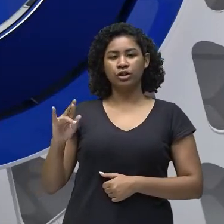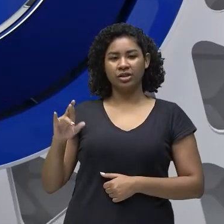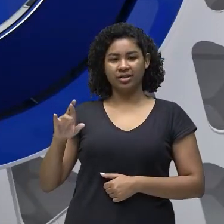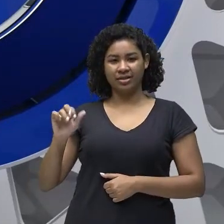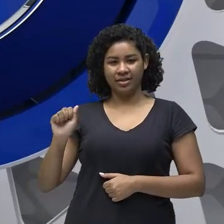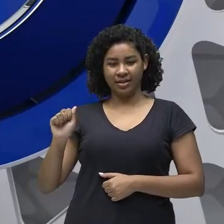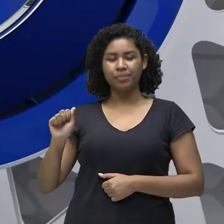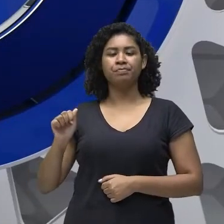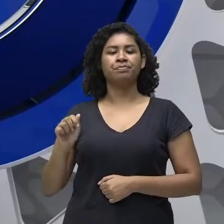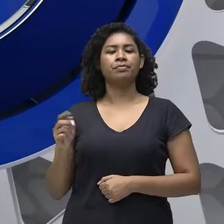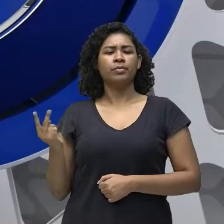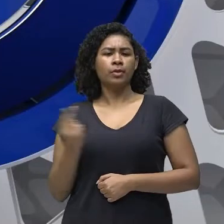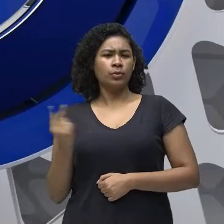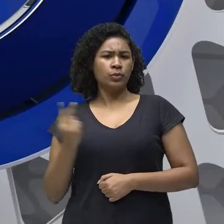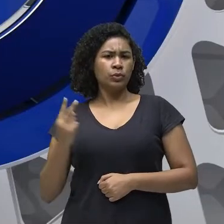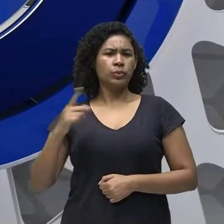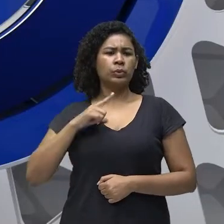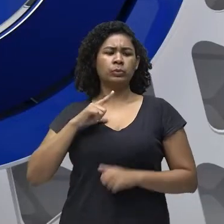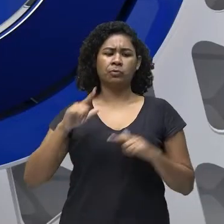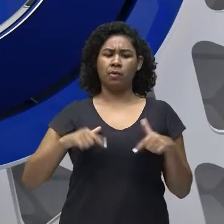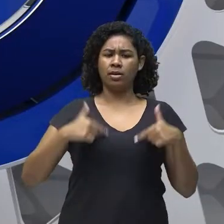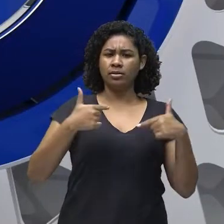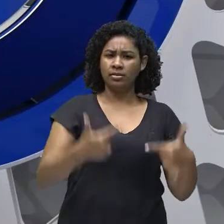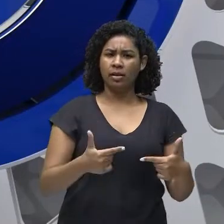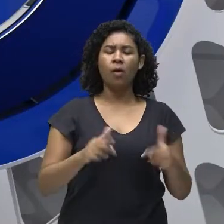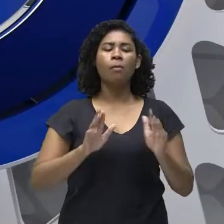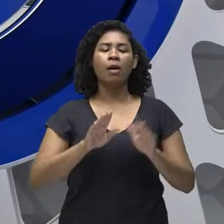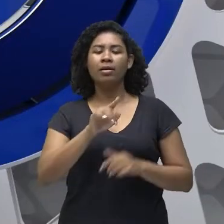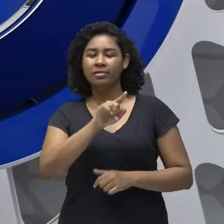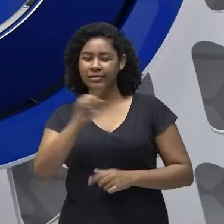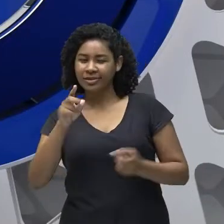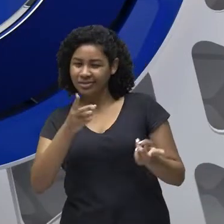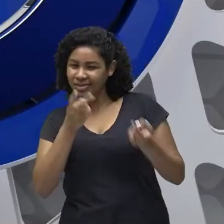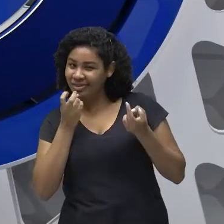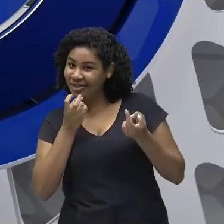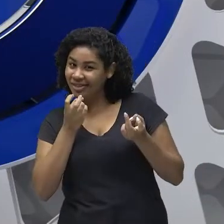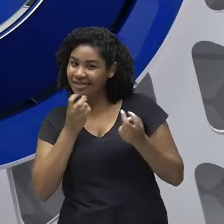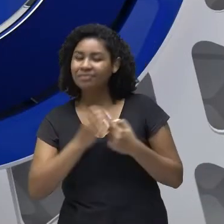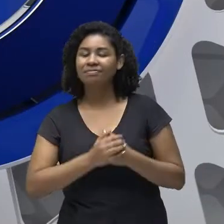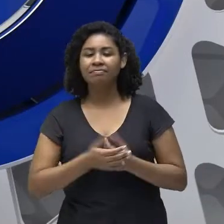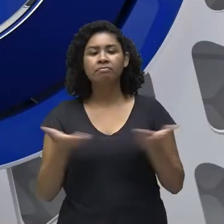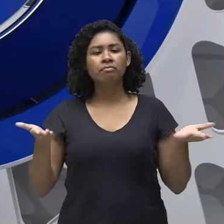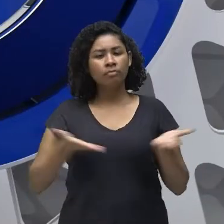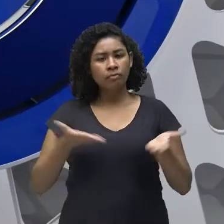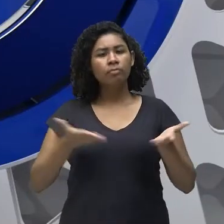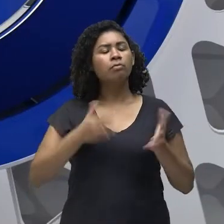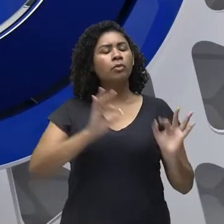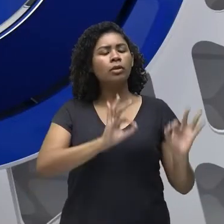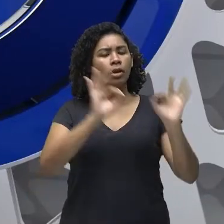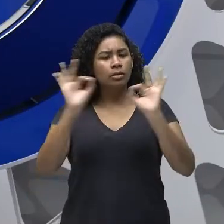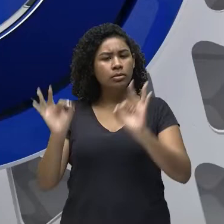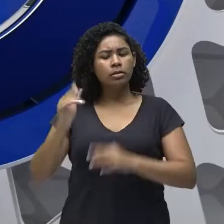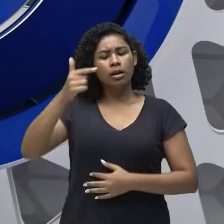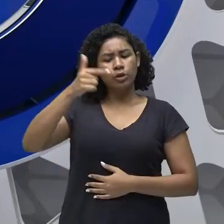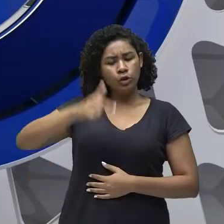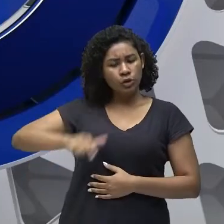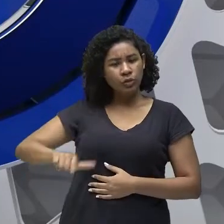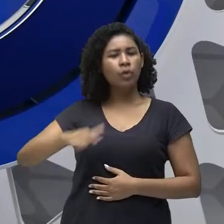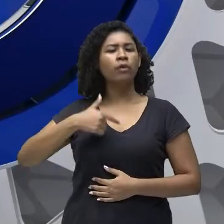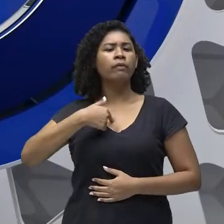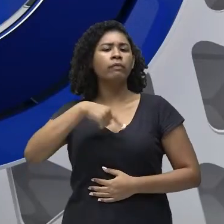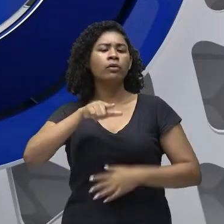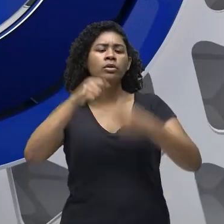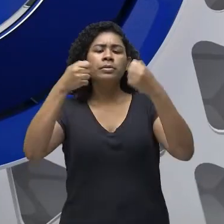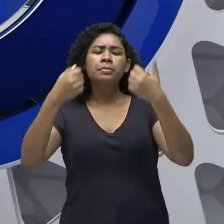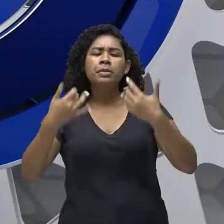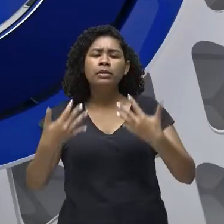que vocês tenham observado que atividades eram essas. Agora a gente vai acompanhar esse vídeo com bastante calma para verificar onde que está esse